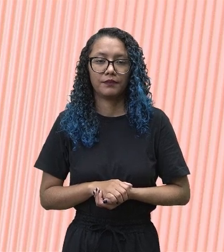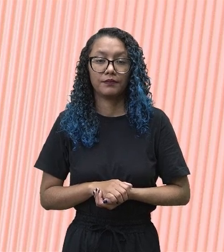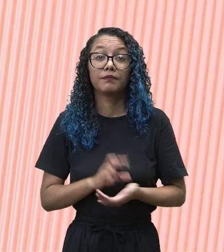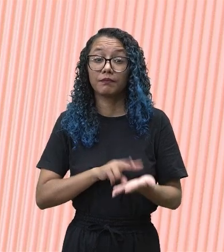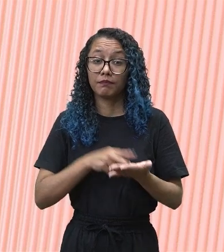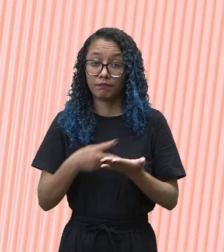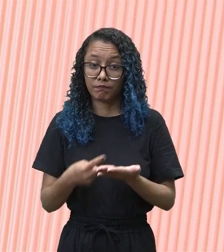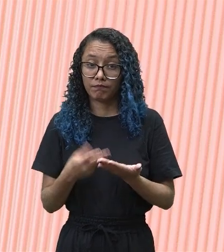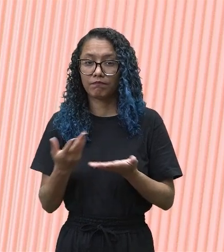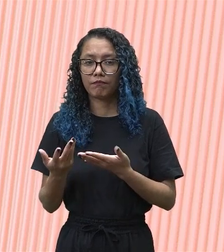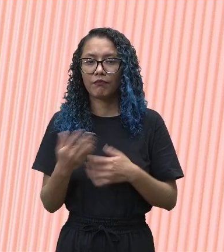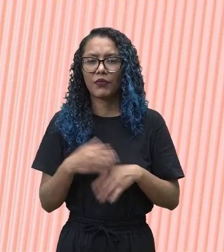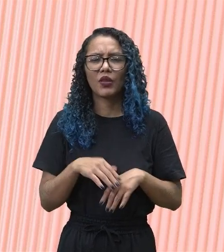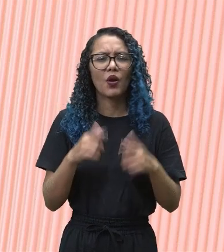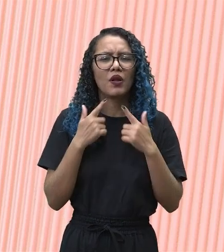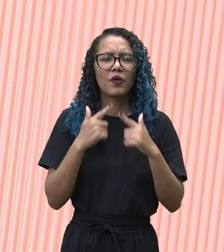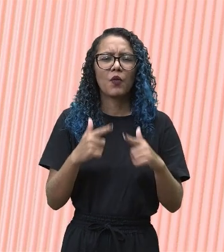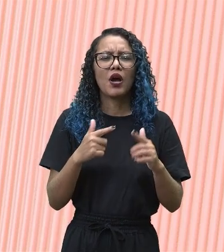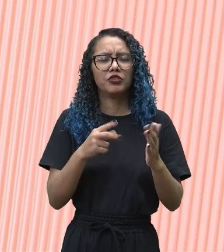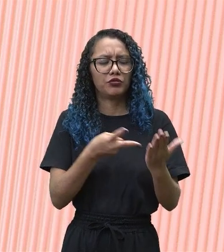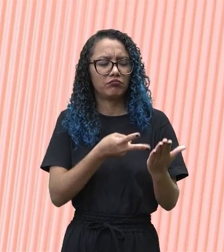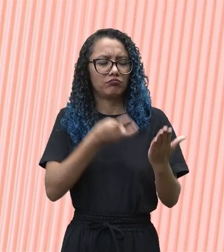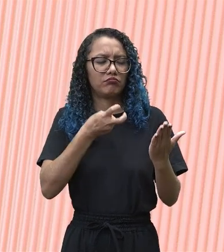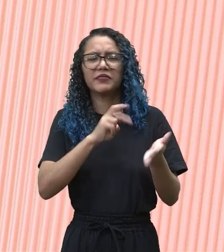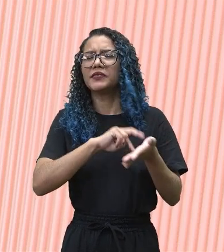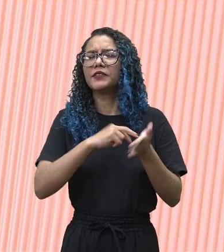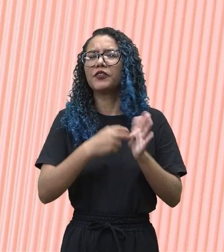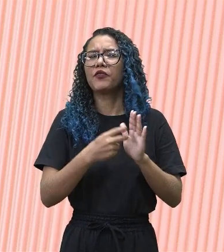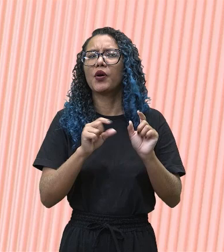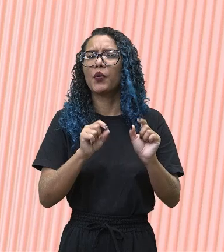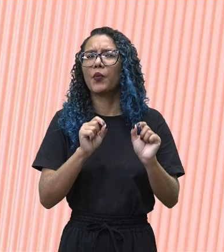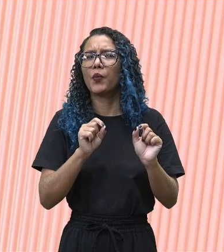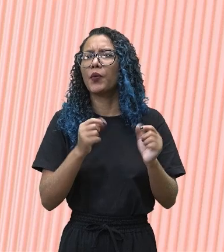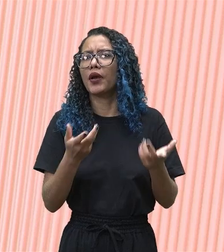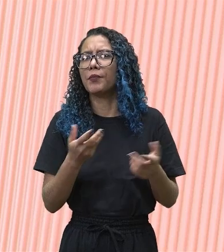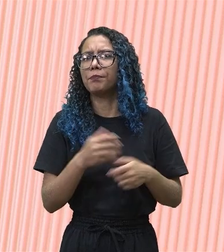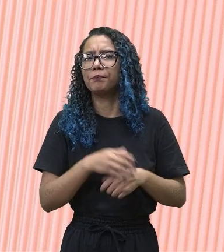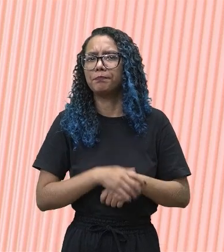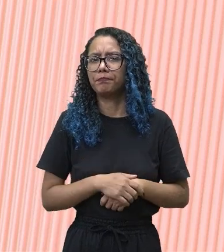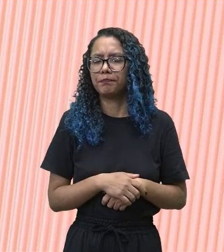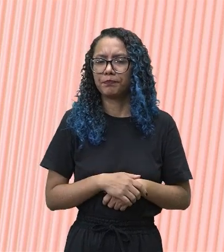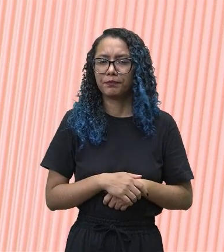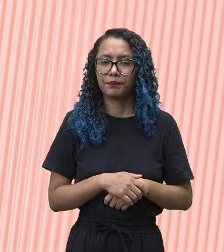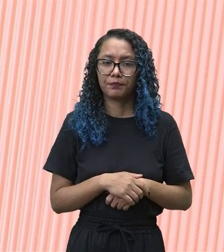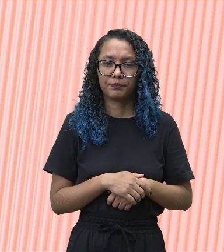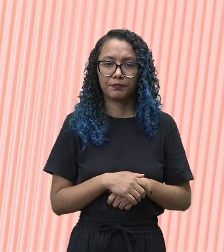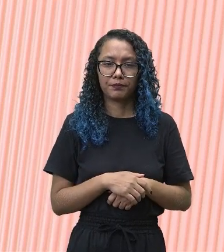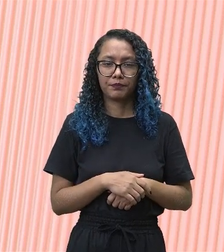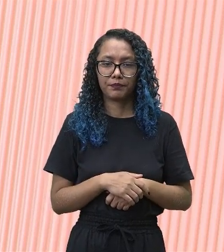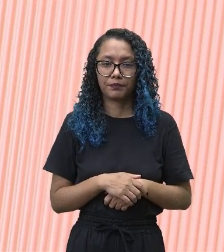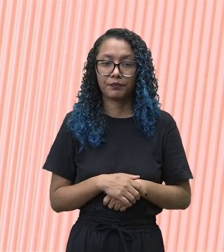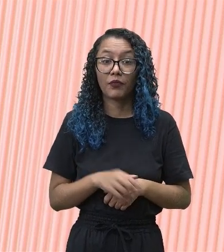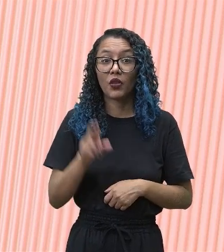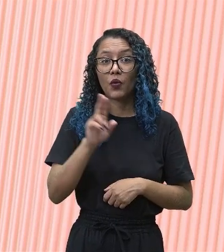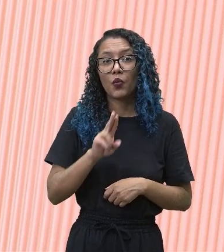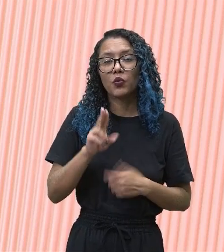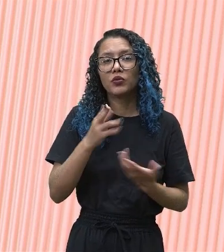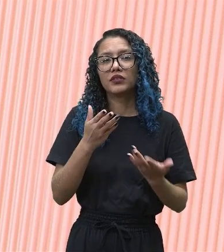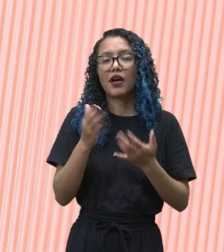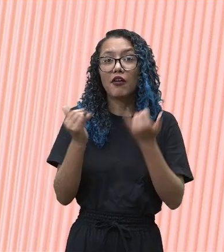falamos de linguagem denotativa, assim no português, né? Ele está usando ali